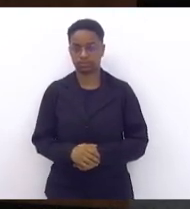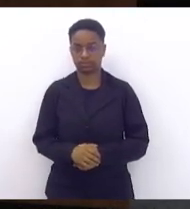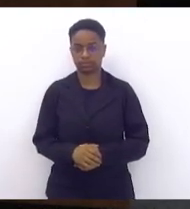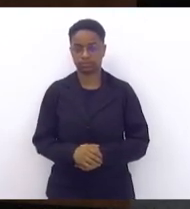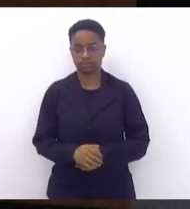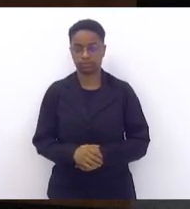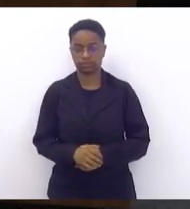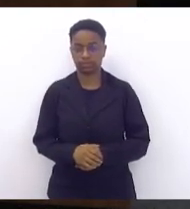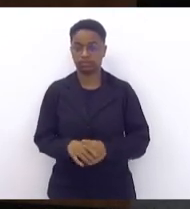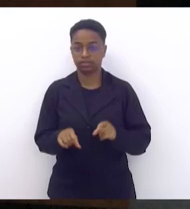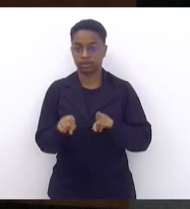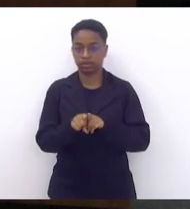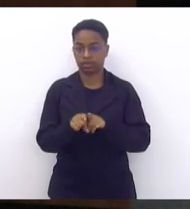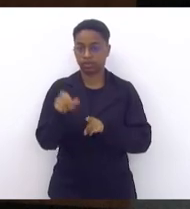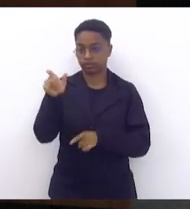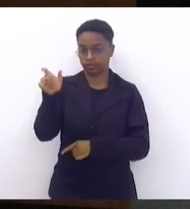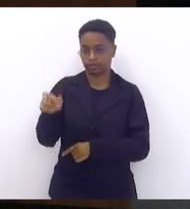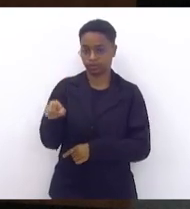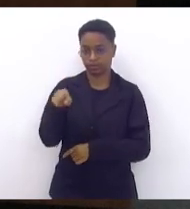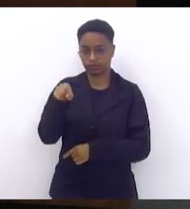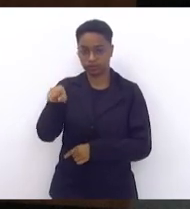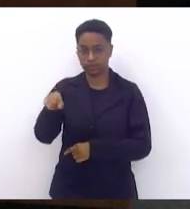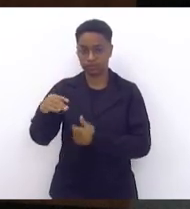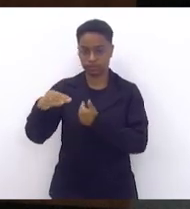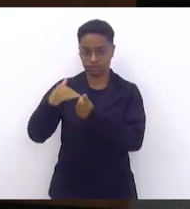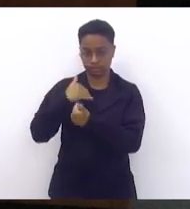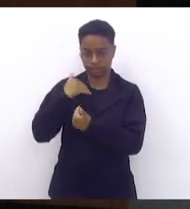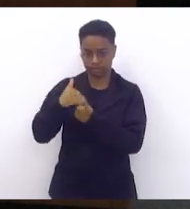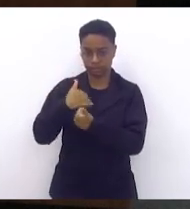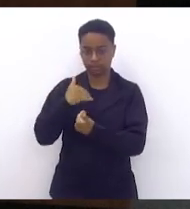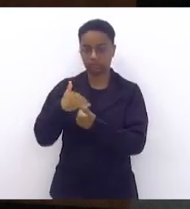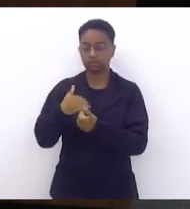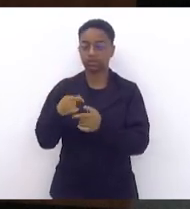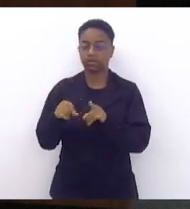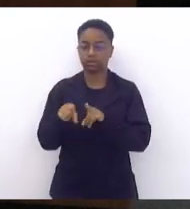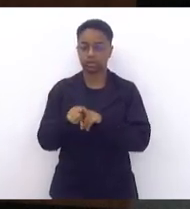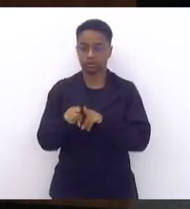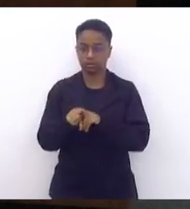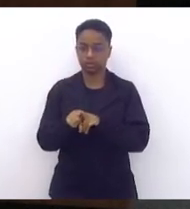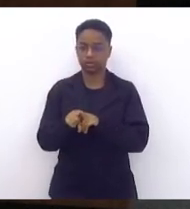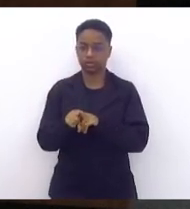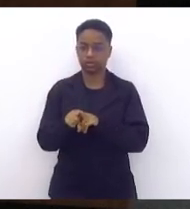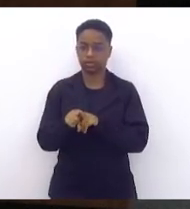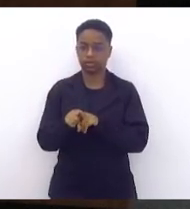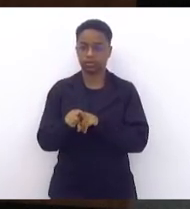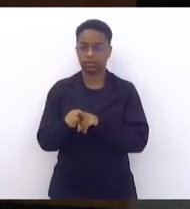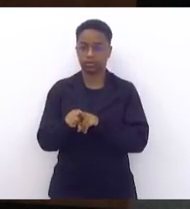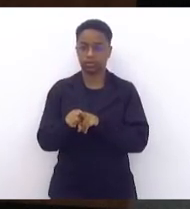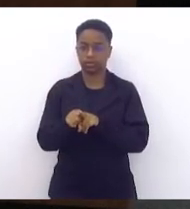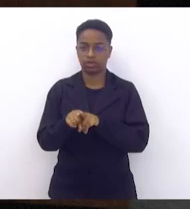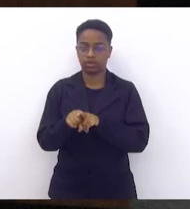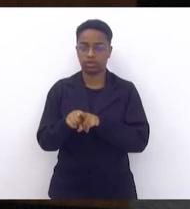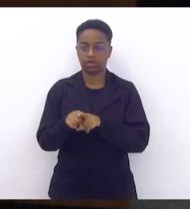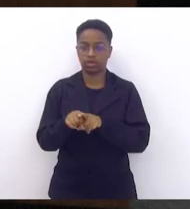devidamente orientado por Vossa Excelência, também foi perguntado pelo procurador